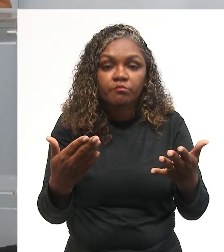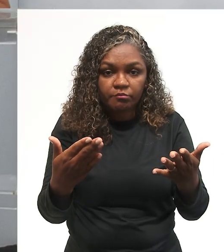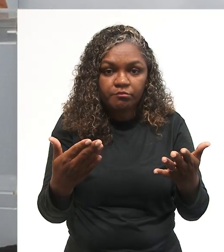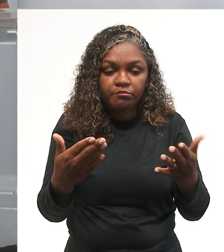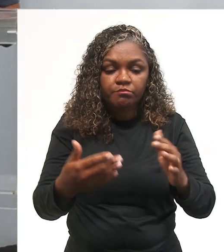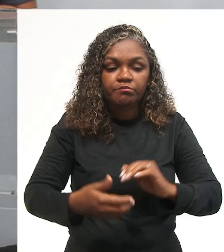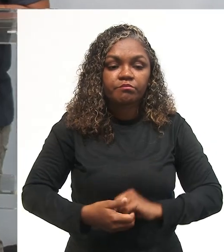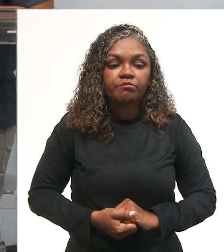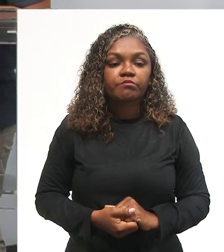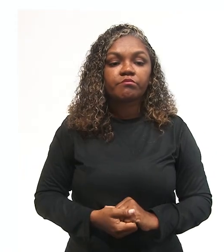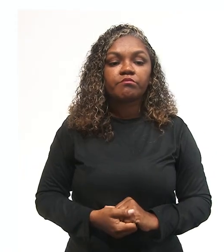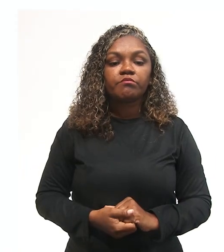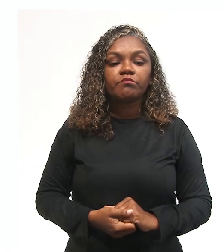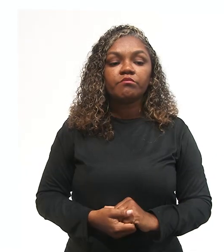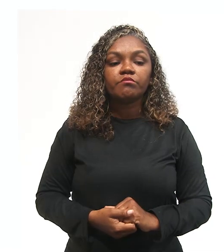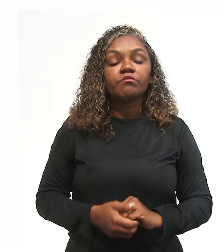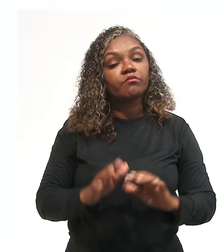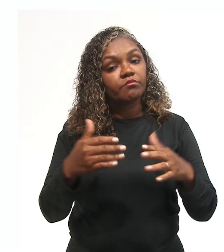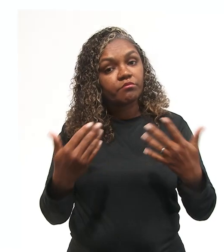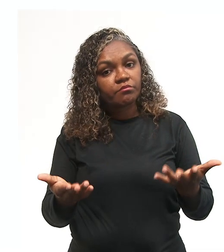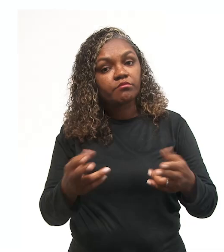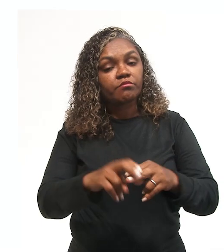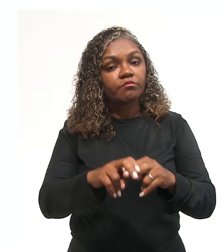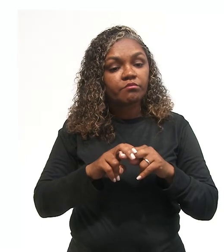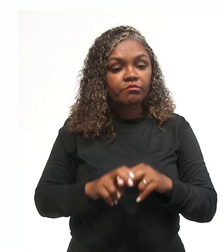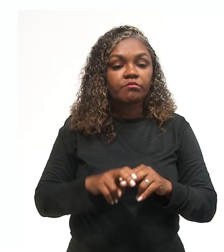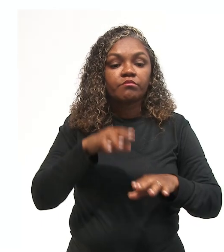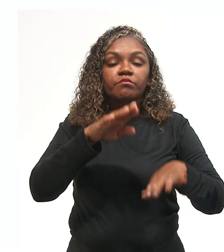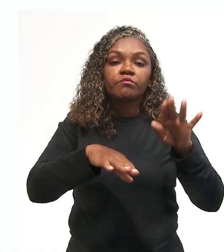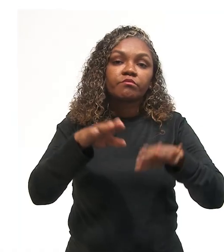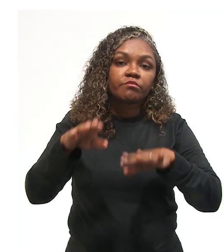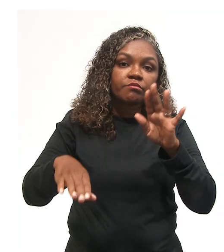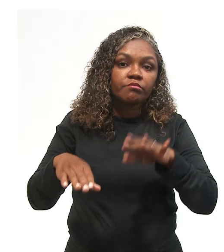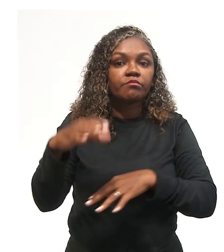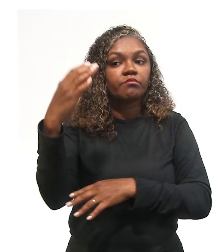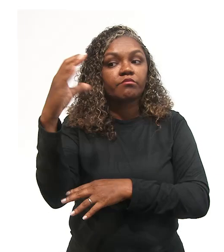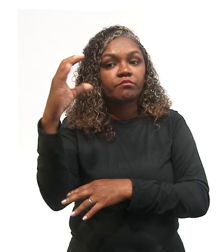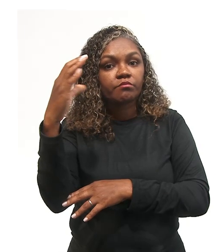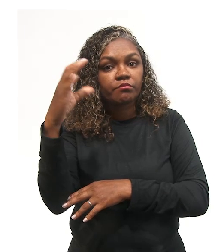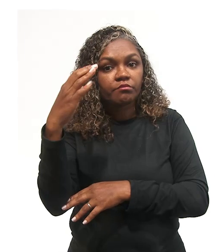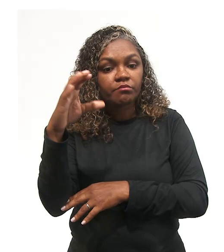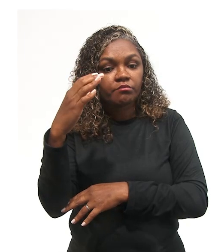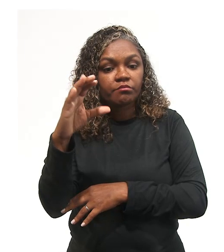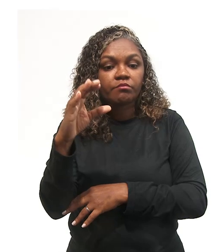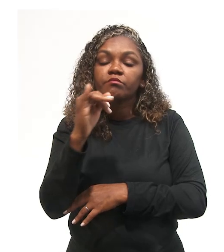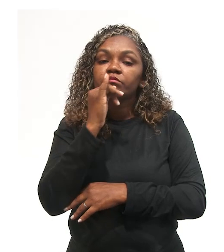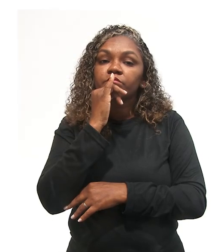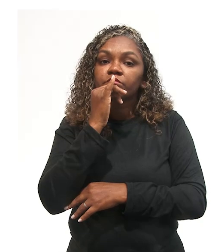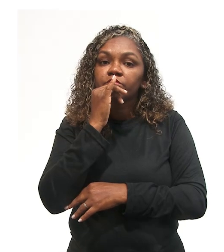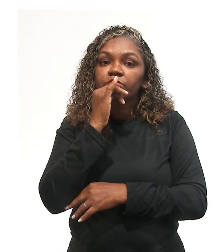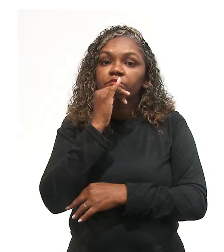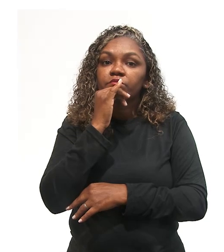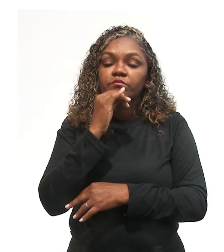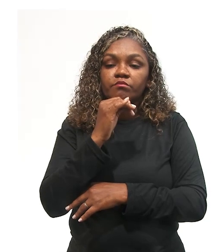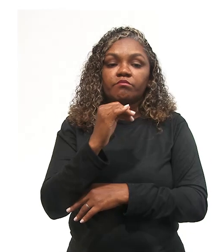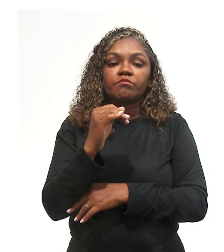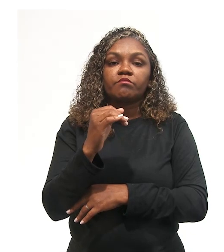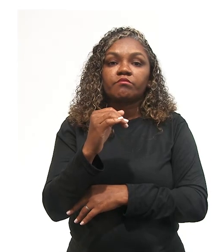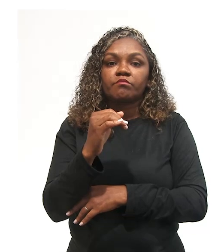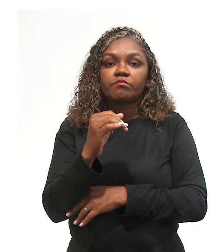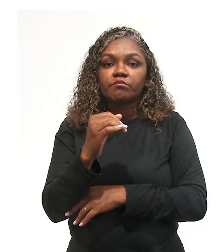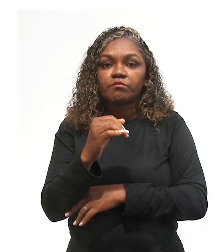pretendendo fazer, tá? Então, ele pode ser científico, né, quando busca gerar novo